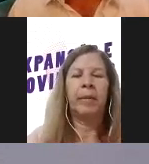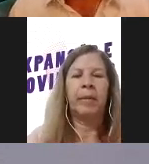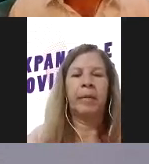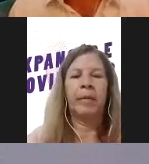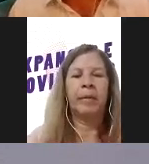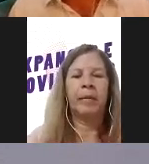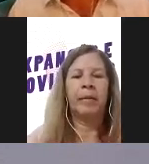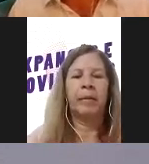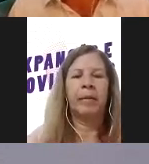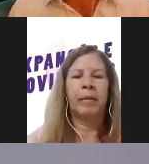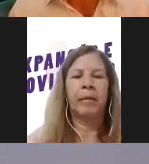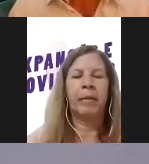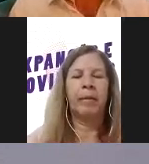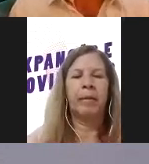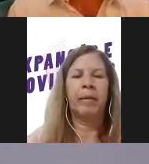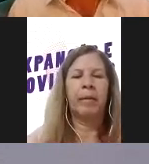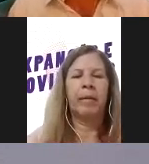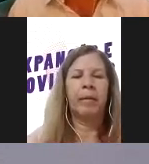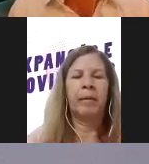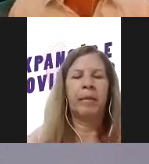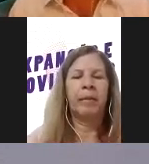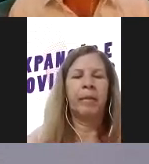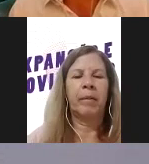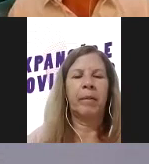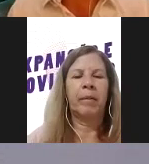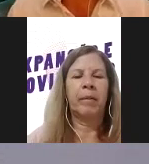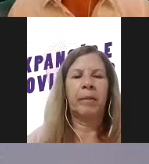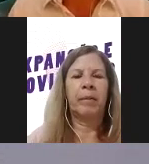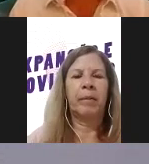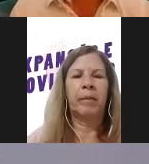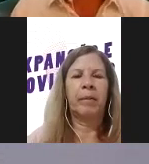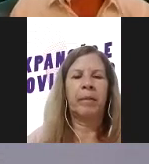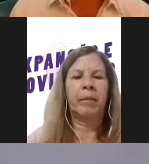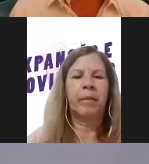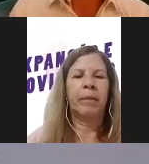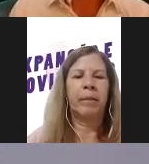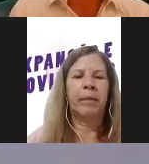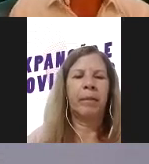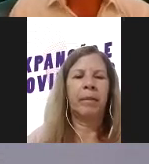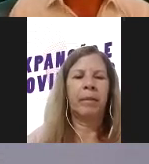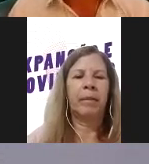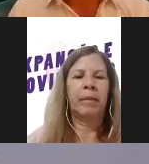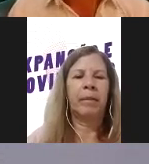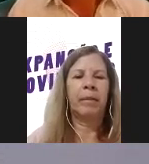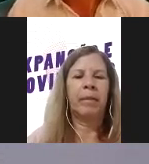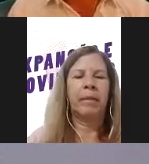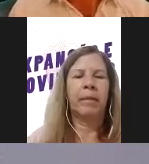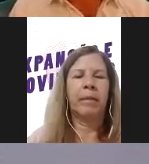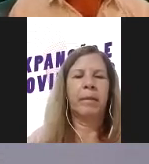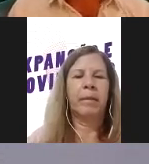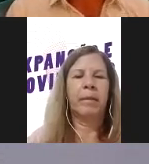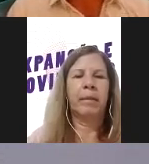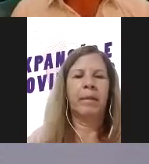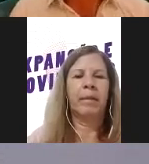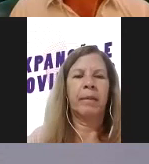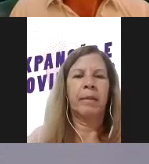Aquele da síndrome? Pois é, ele está com pneumonia, está tomando antibiótico e tudo, e é isso. Quase que o nome